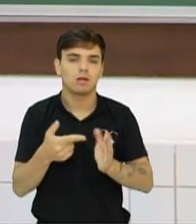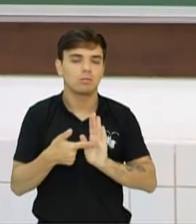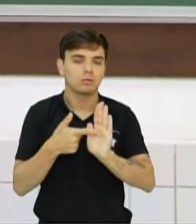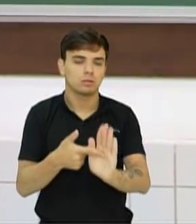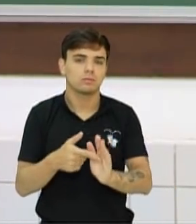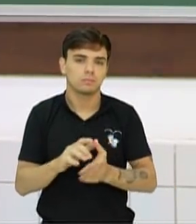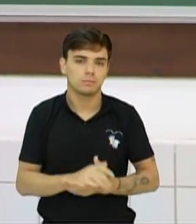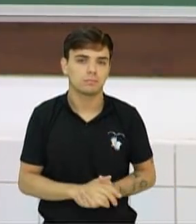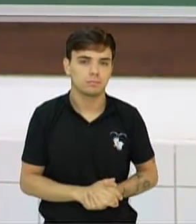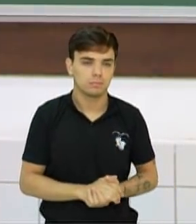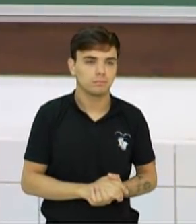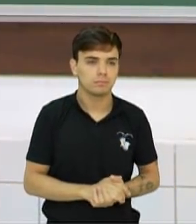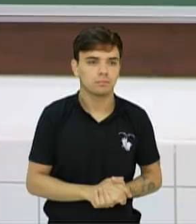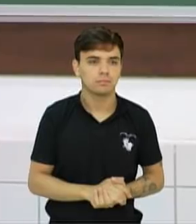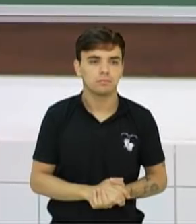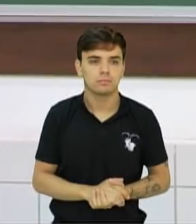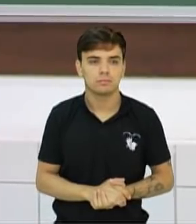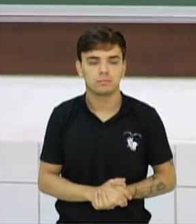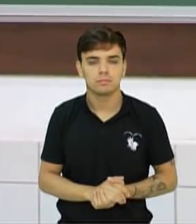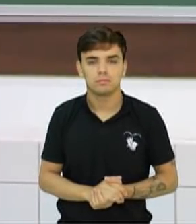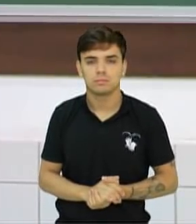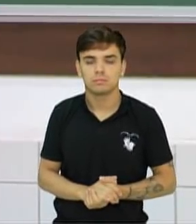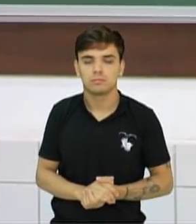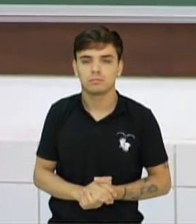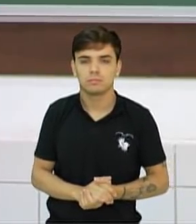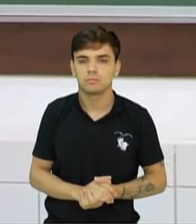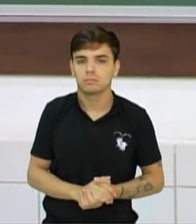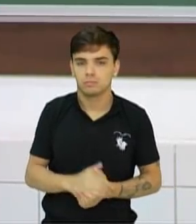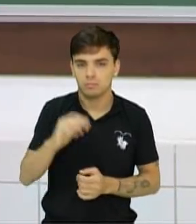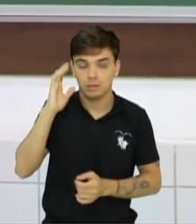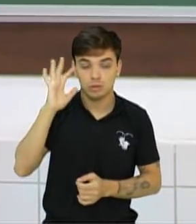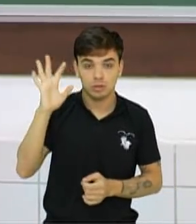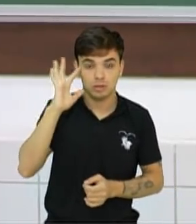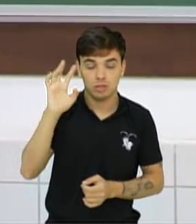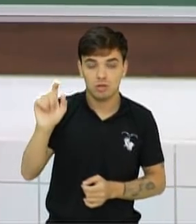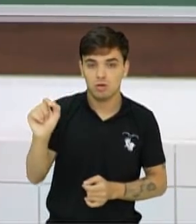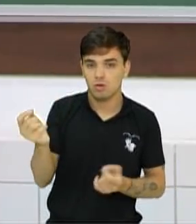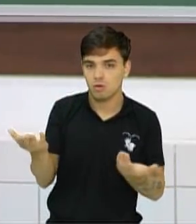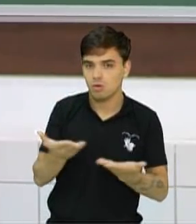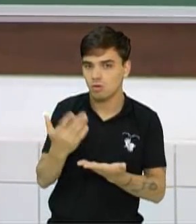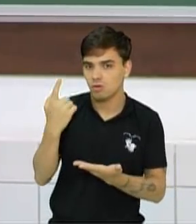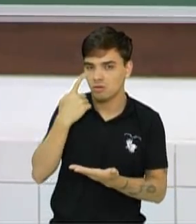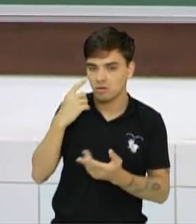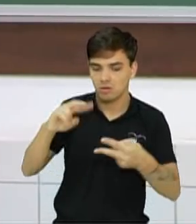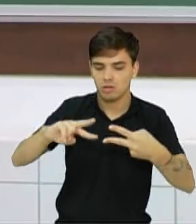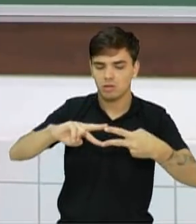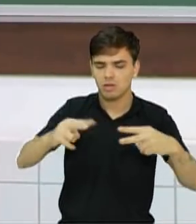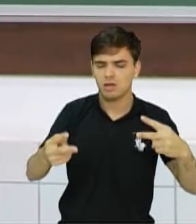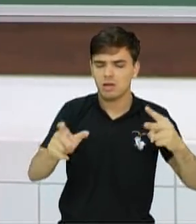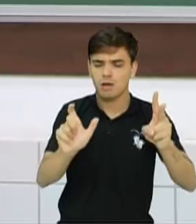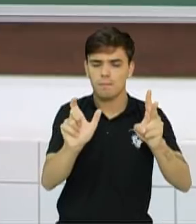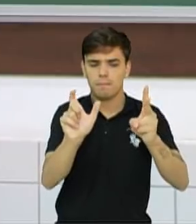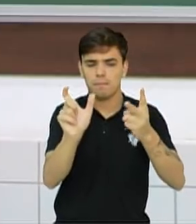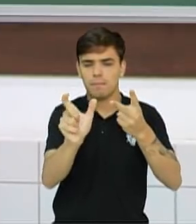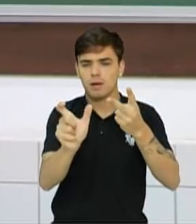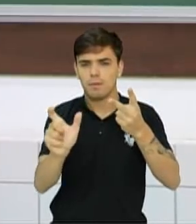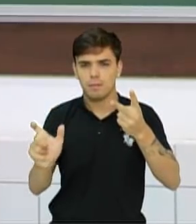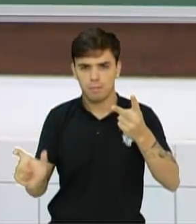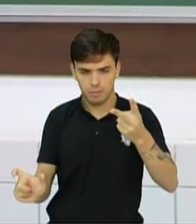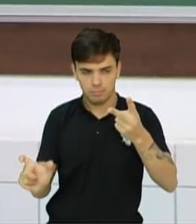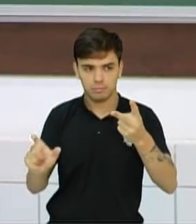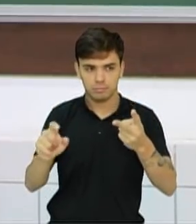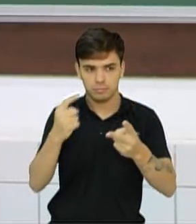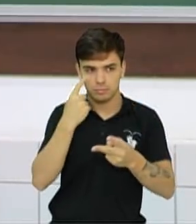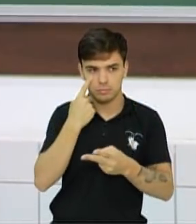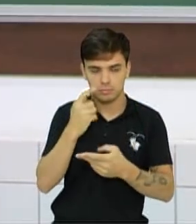analogia. Imagine vocês, então, que o DNA é uma grande molécula, certo? Formado por cada partezinha dessa aqui seria